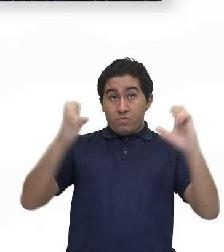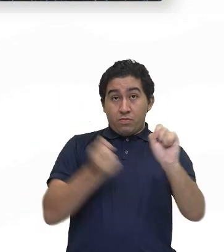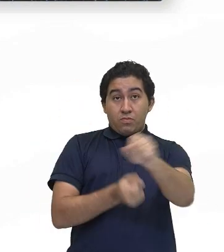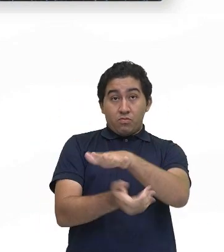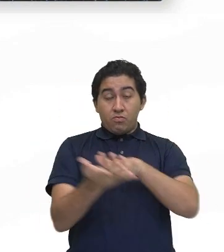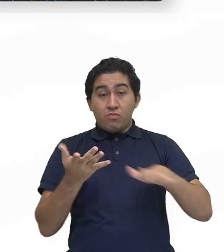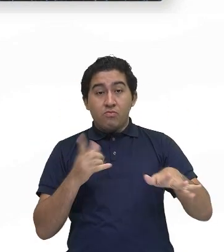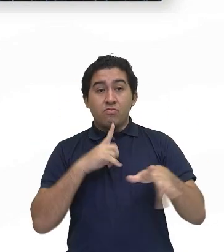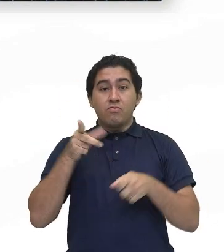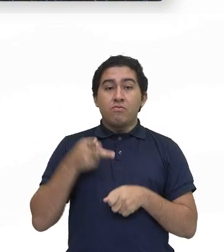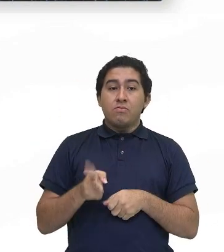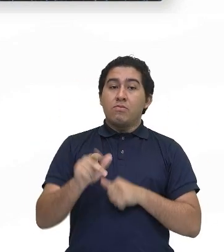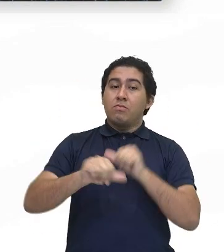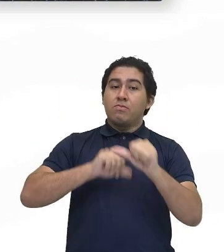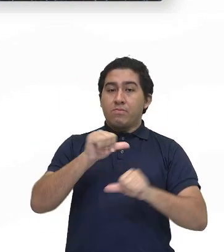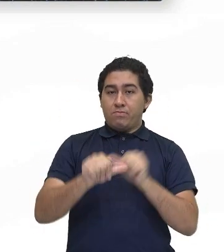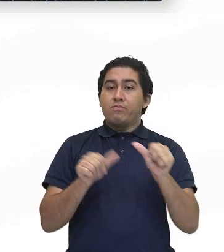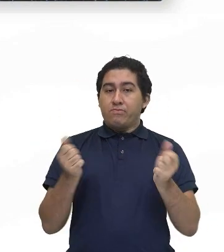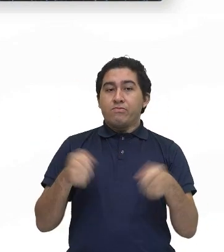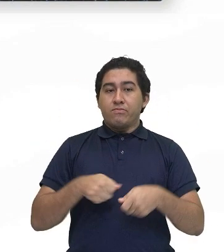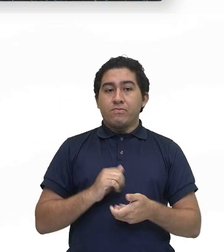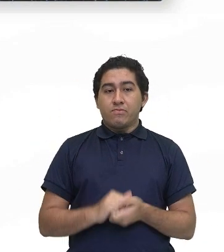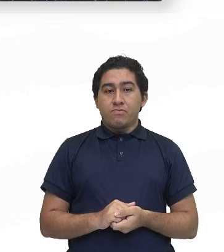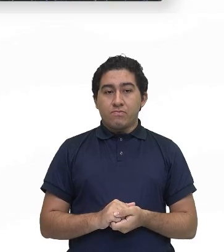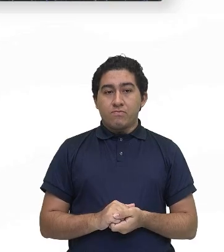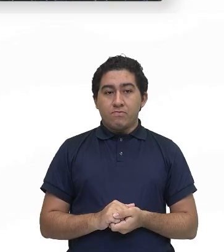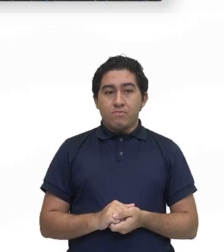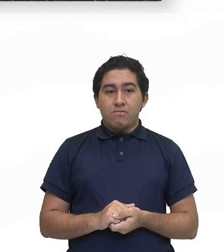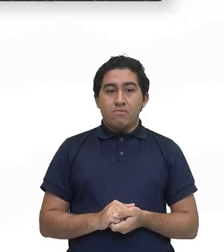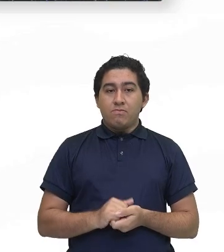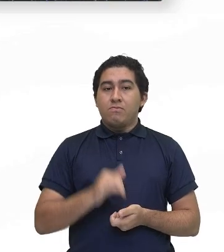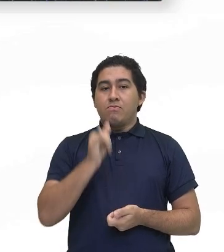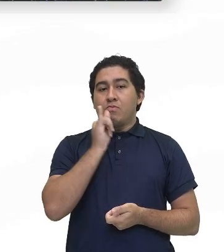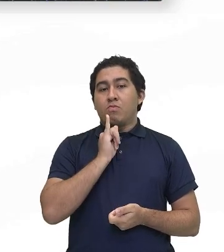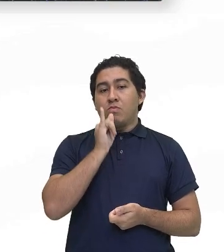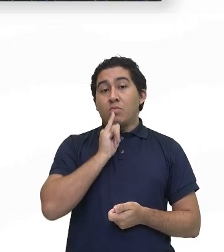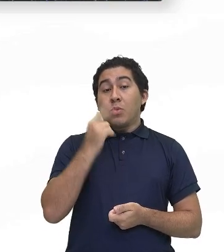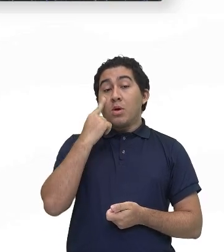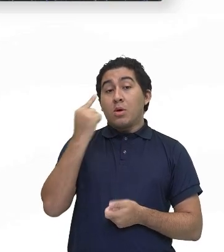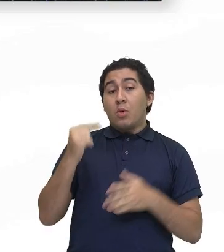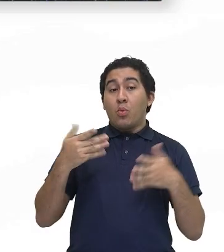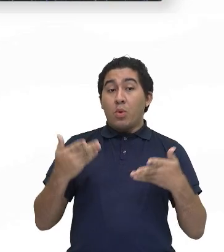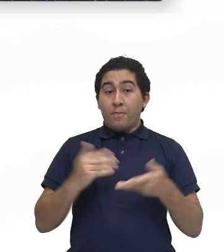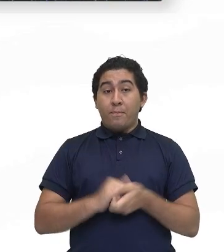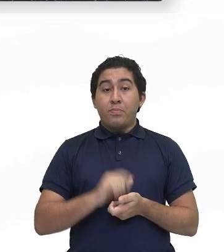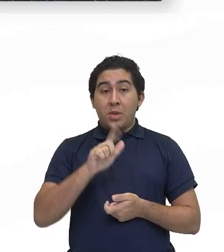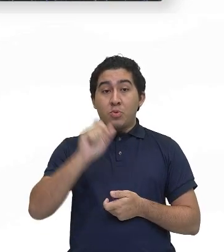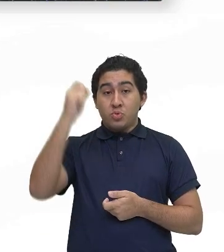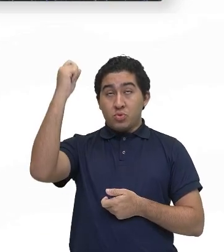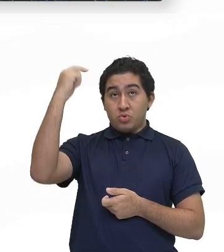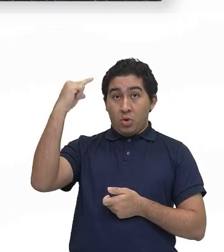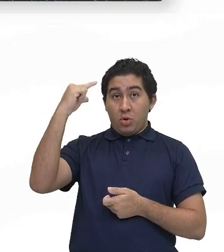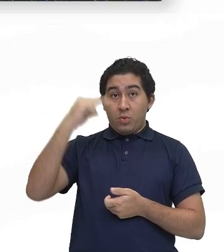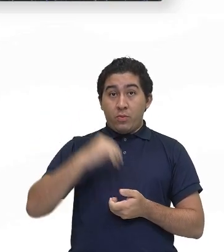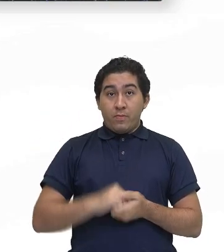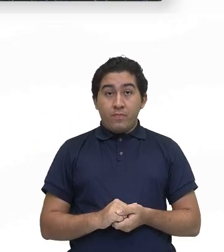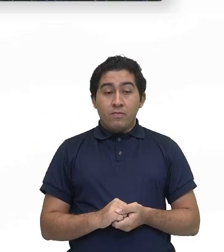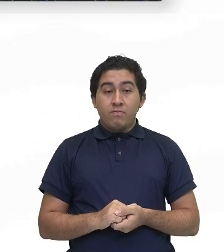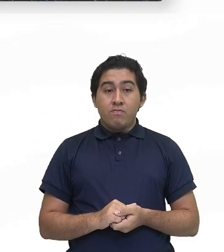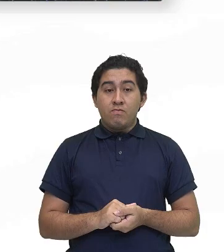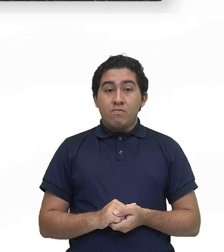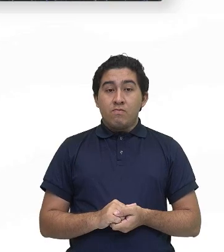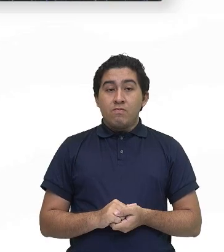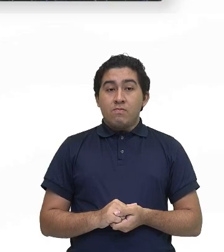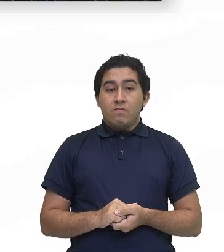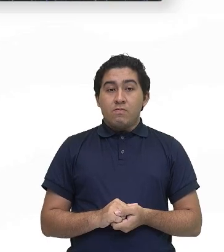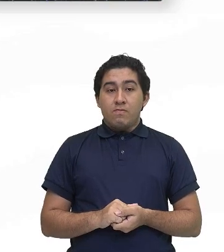constante processo de modificação. Um exemplo muito interessante é o Sol. Você tem aí